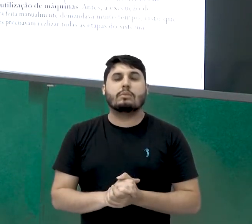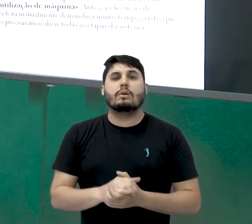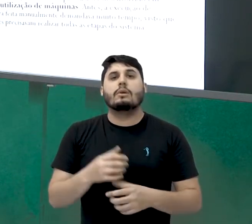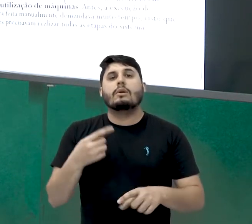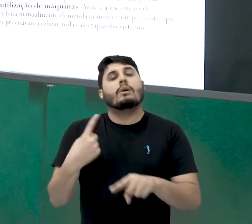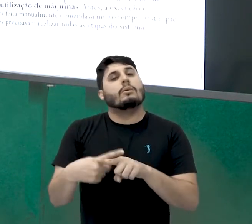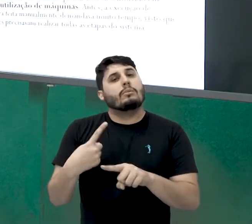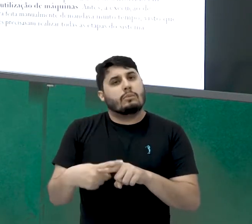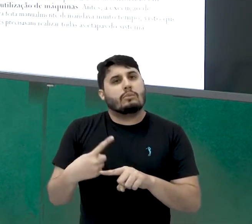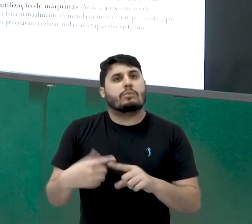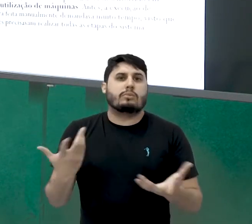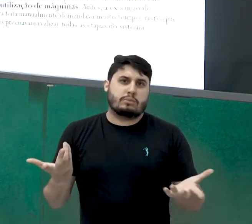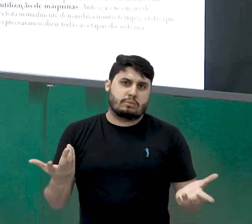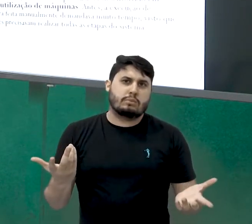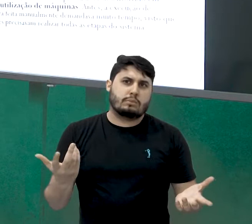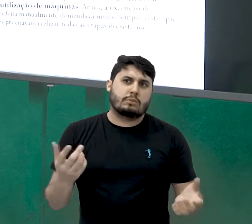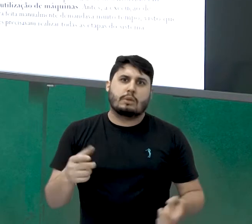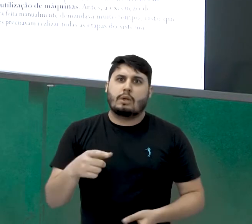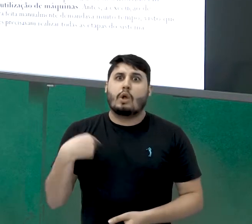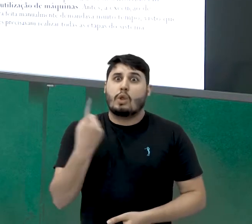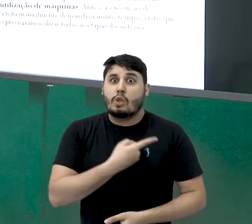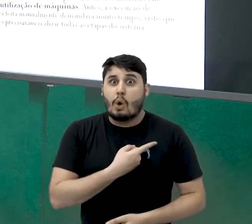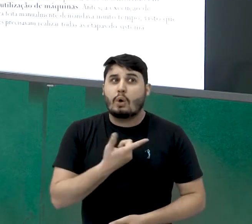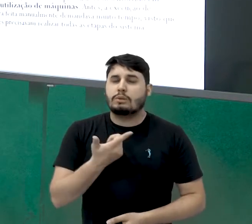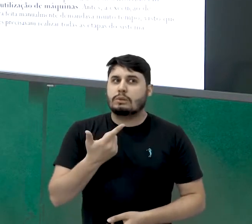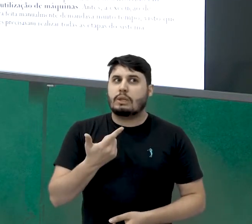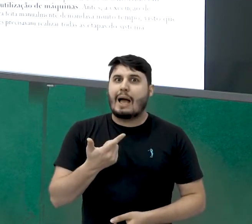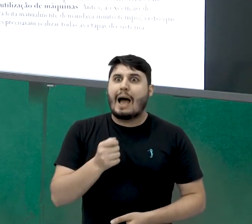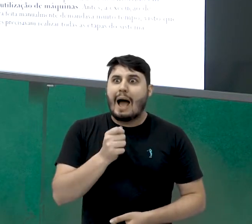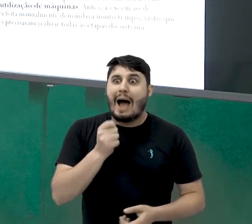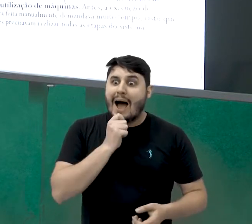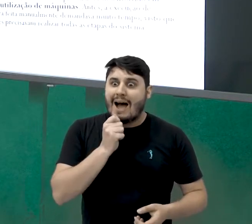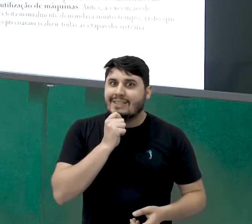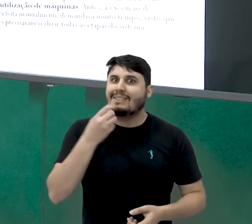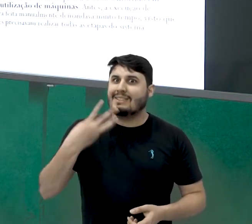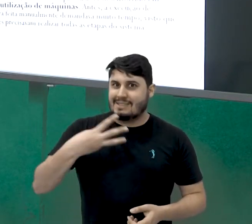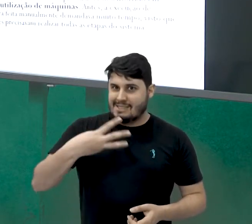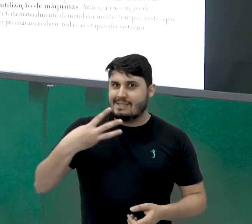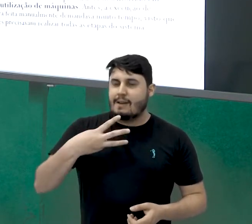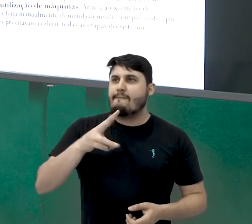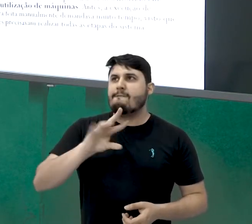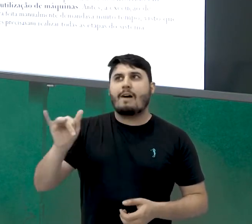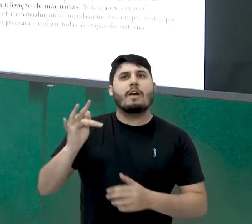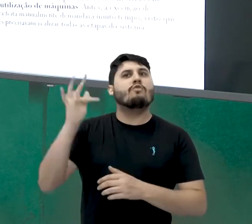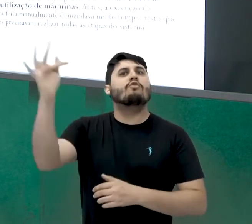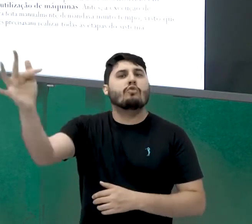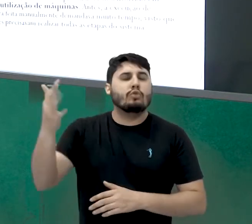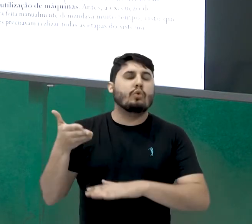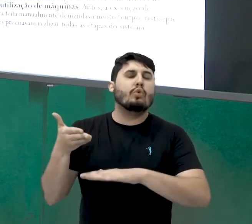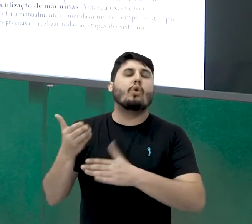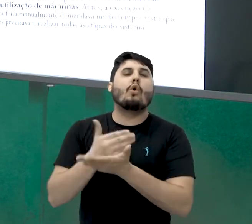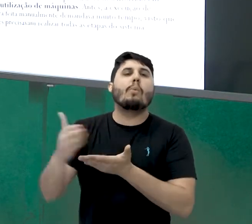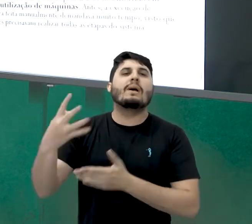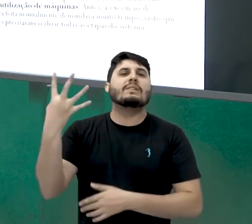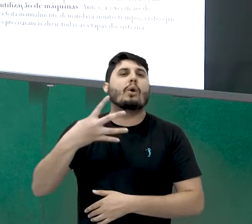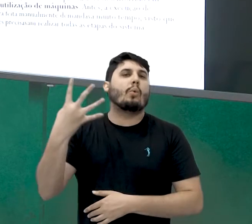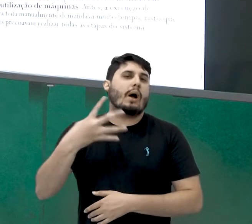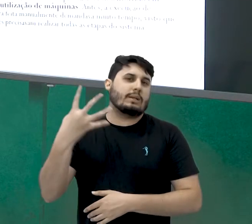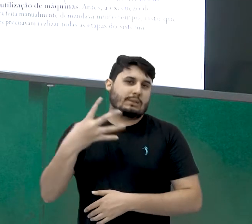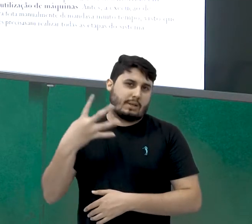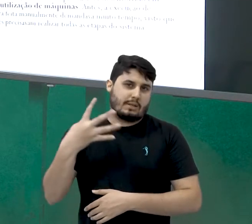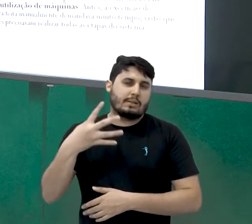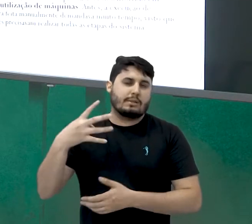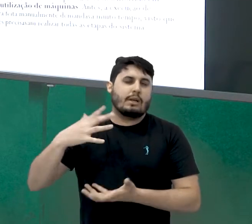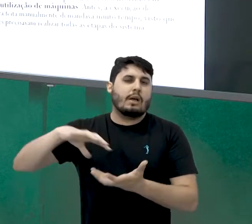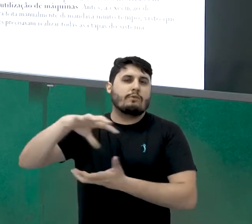a sairmos desta terceira revolução industrial para entrarmos numa quarta revolução industrial, certo? Que seria a inteligência